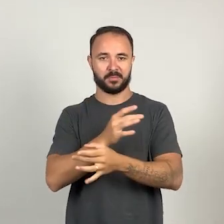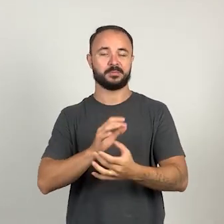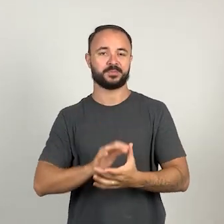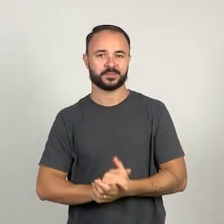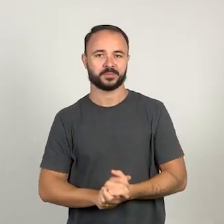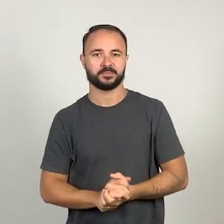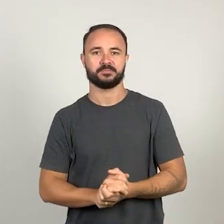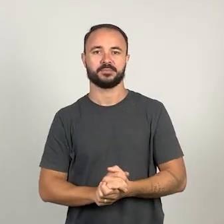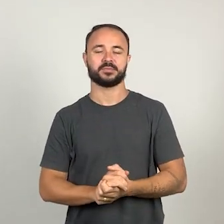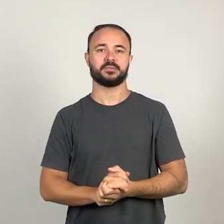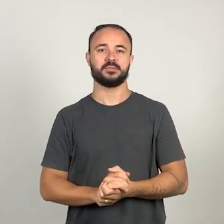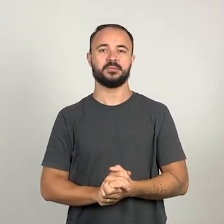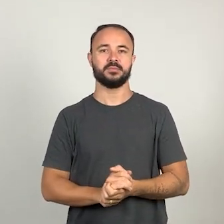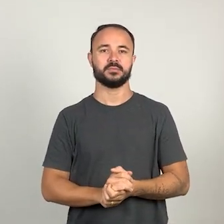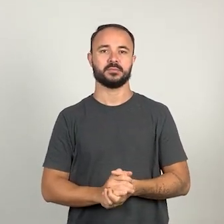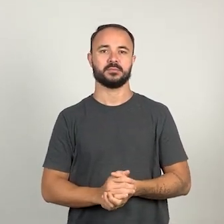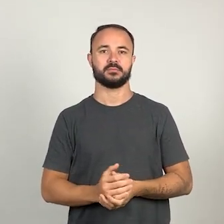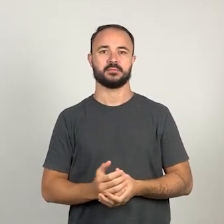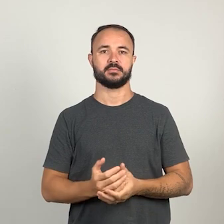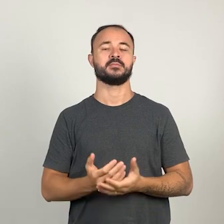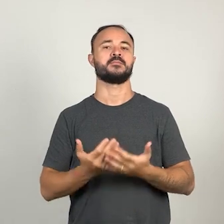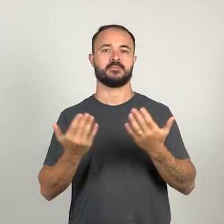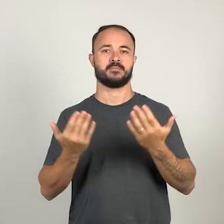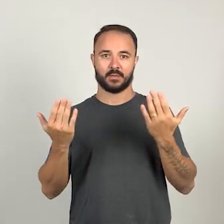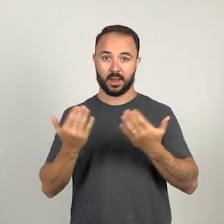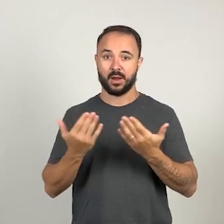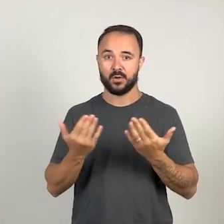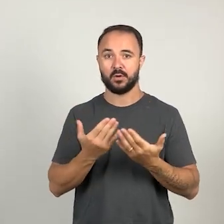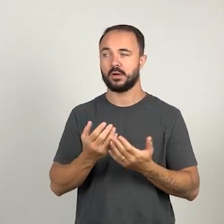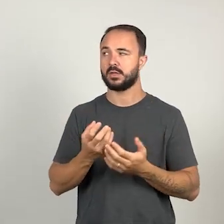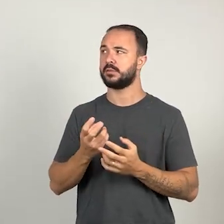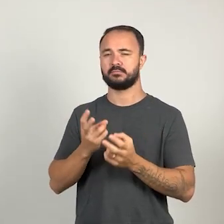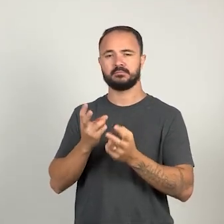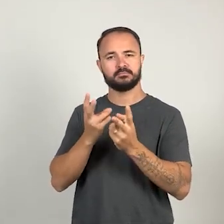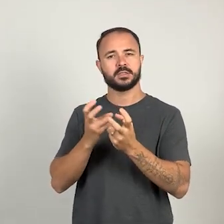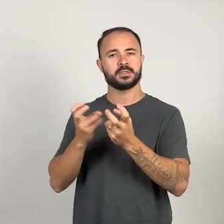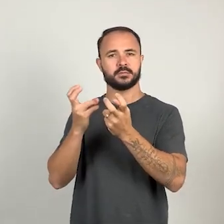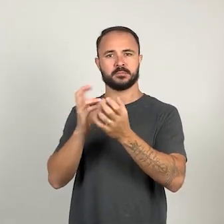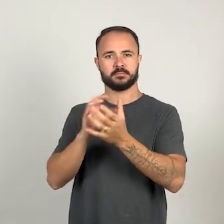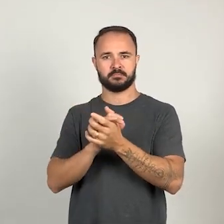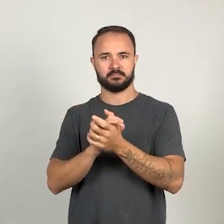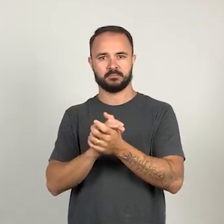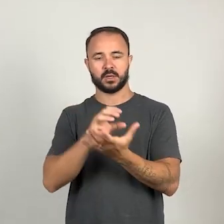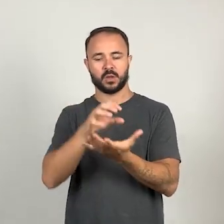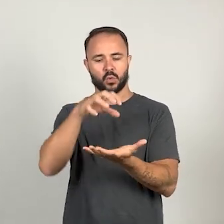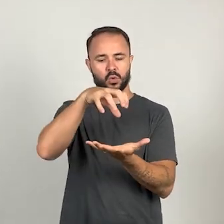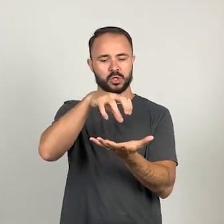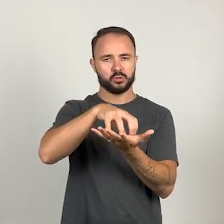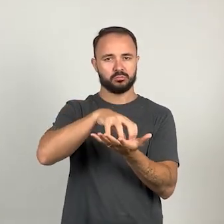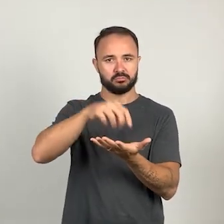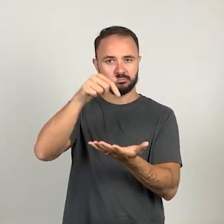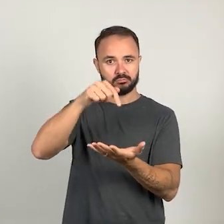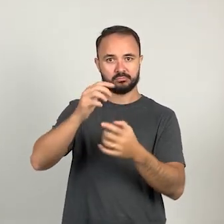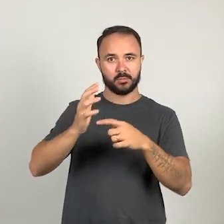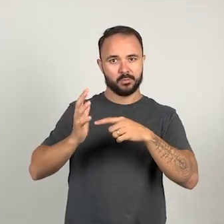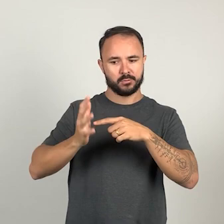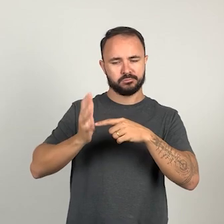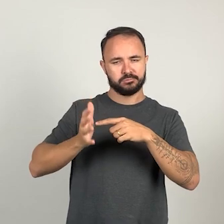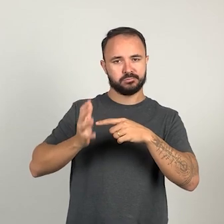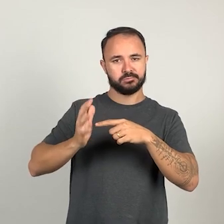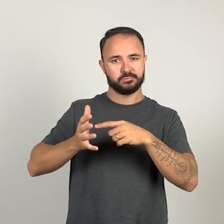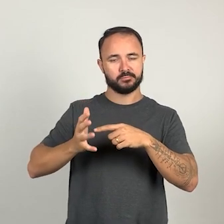Agora nós vamos juntamente colocar no eixo do nosso motor médio,